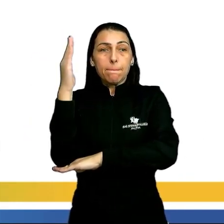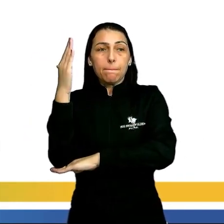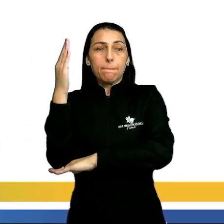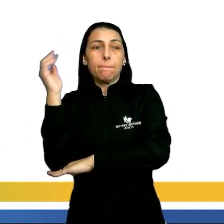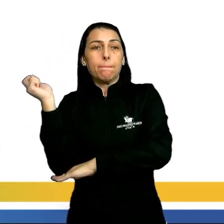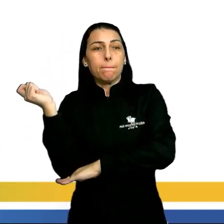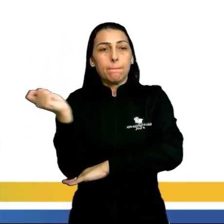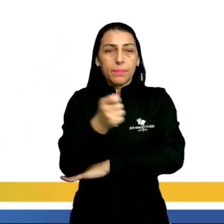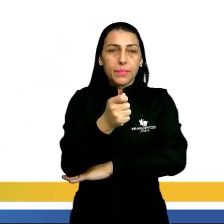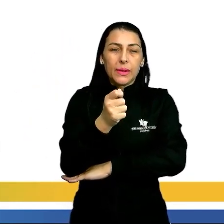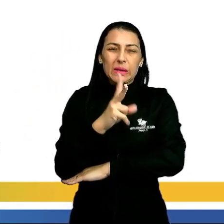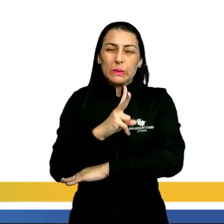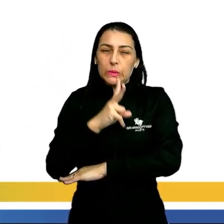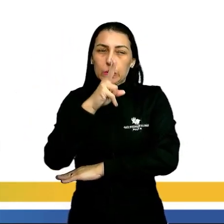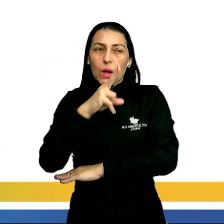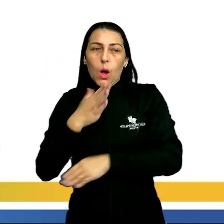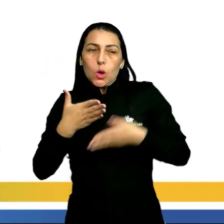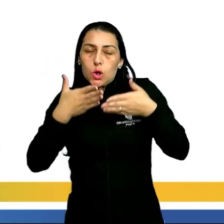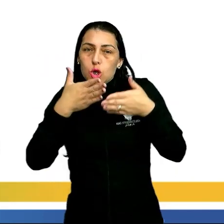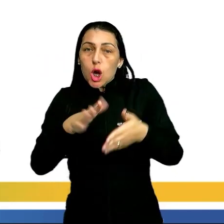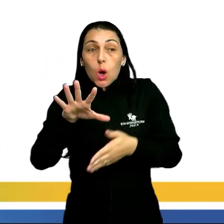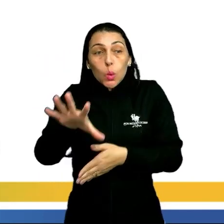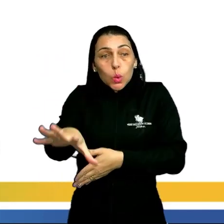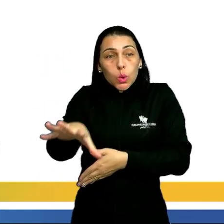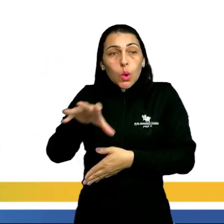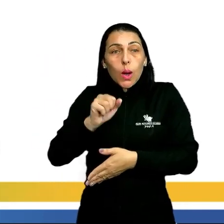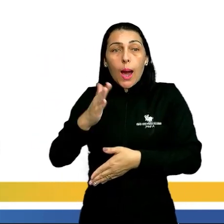Pego, de um pau.